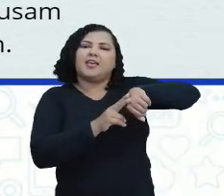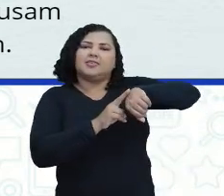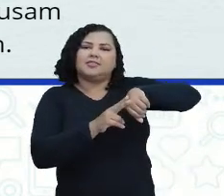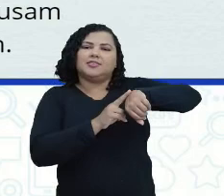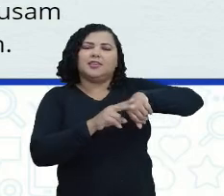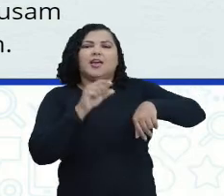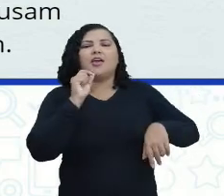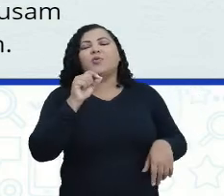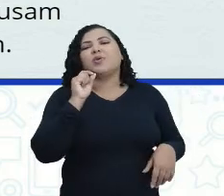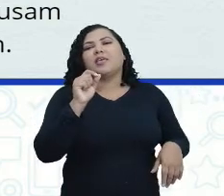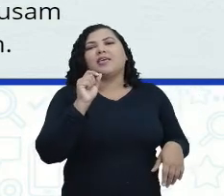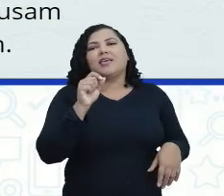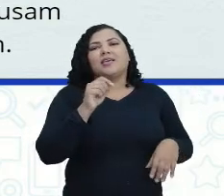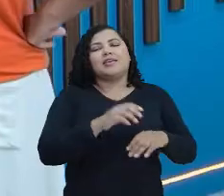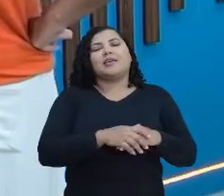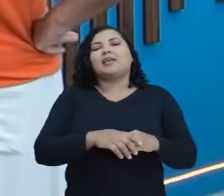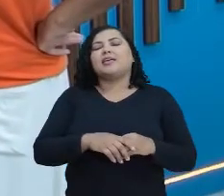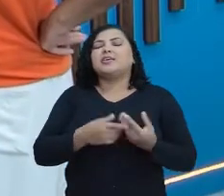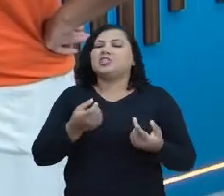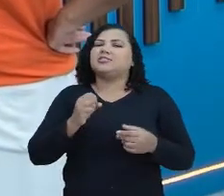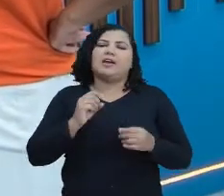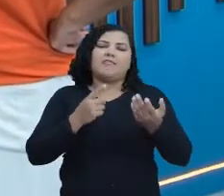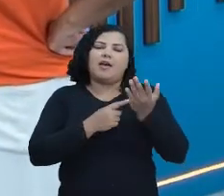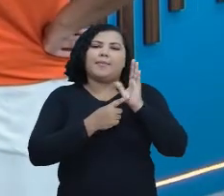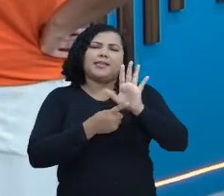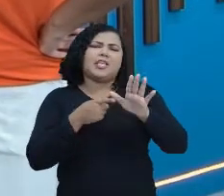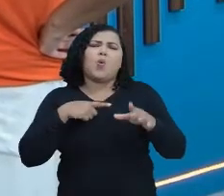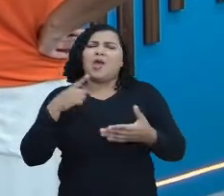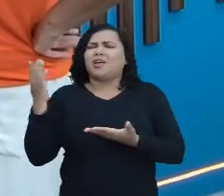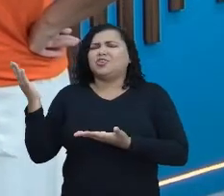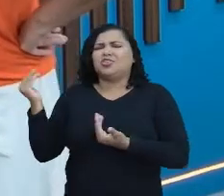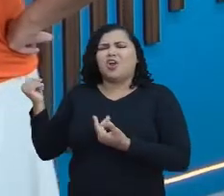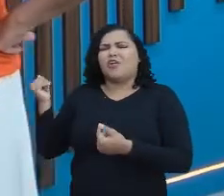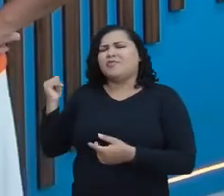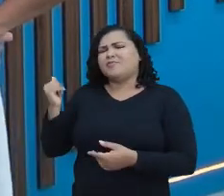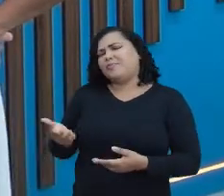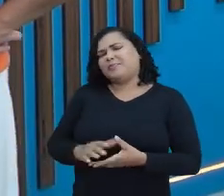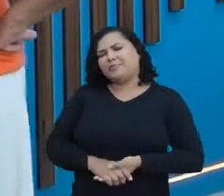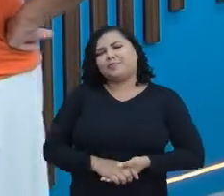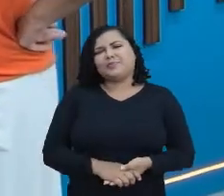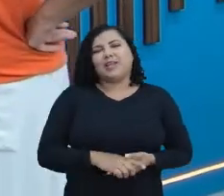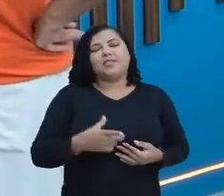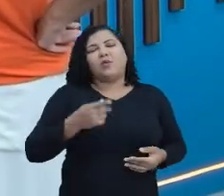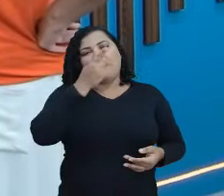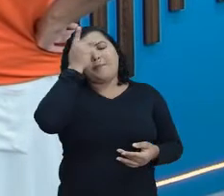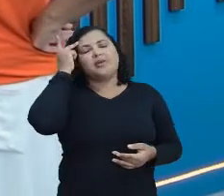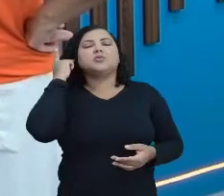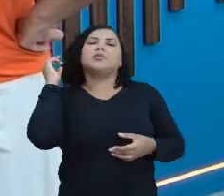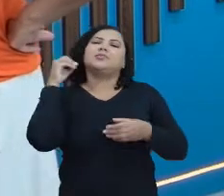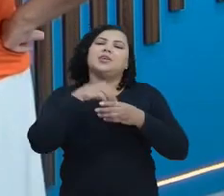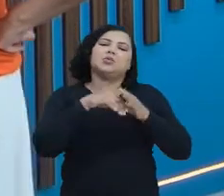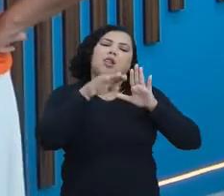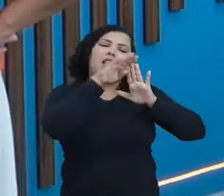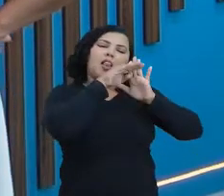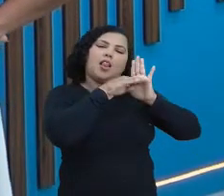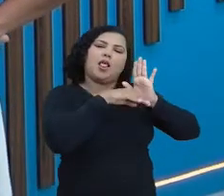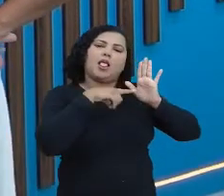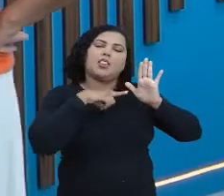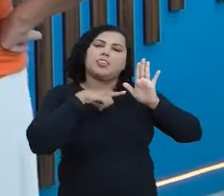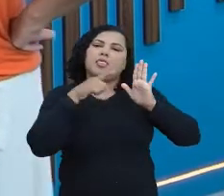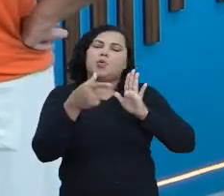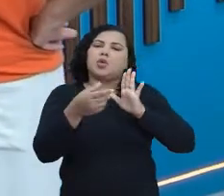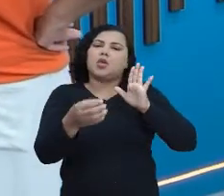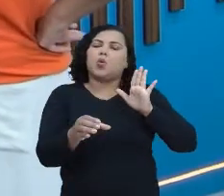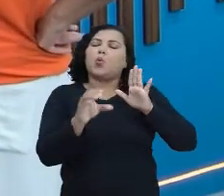porque eu era jovem, bem novinha quando lançou. E aí, cada pessoa na lista tem um código de identificação